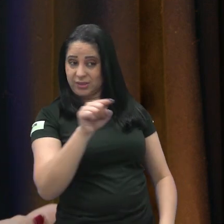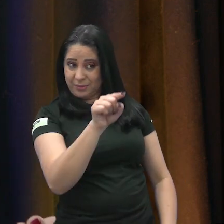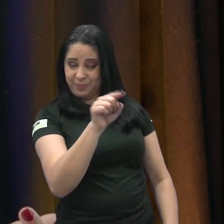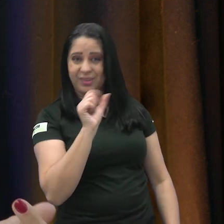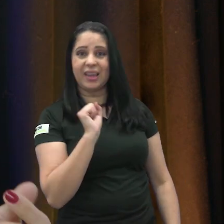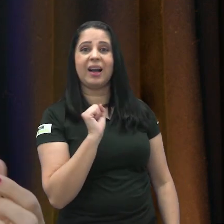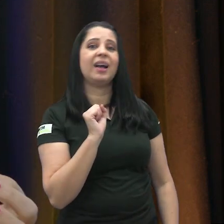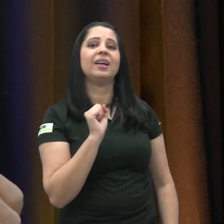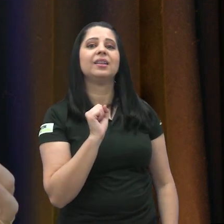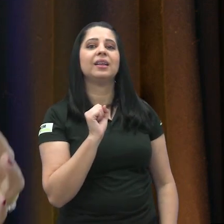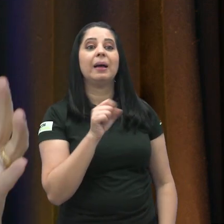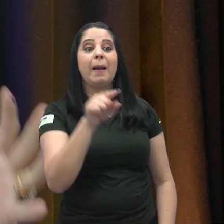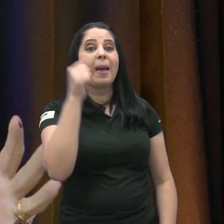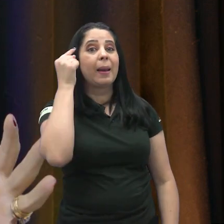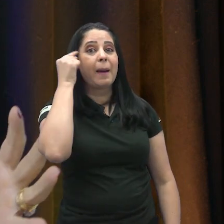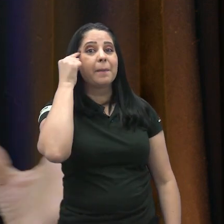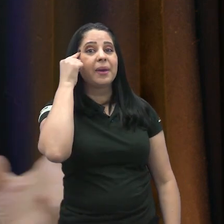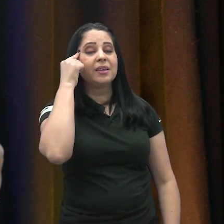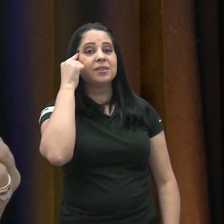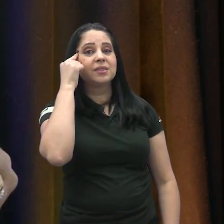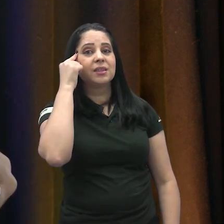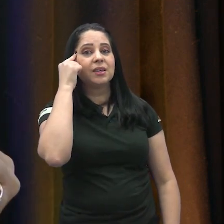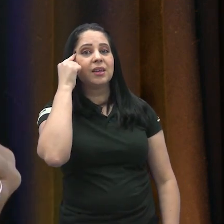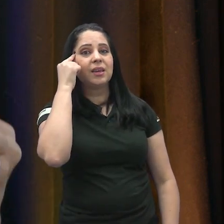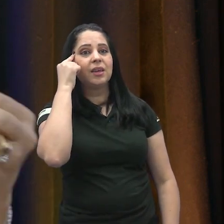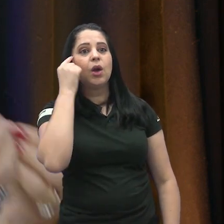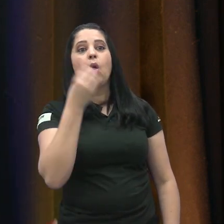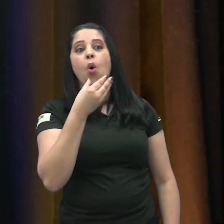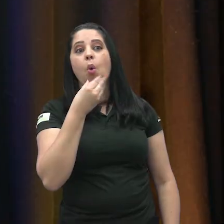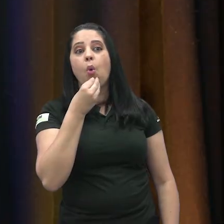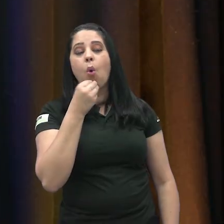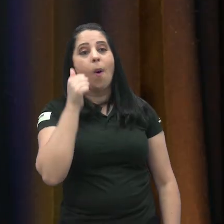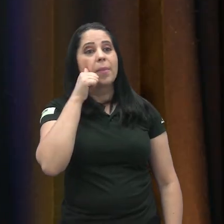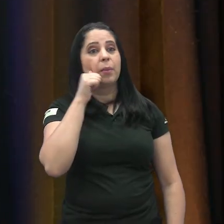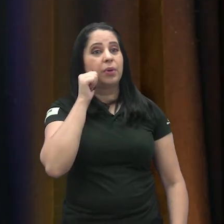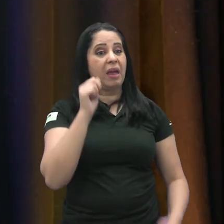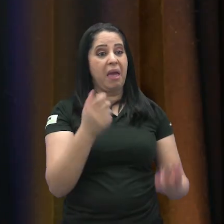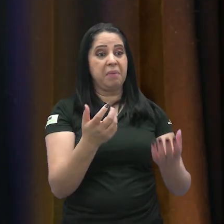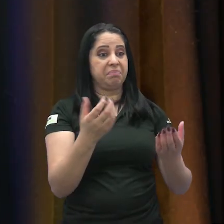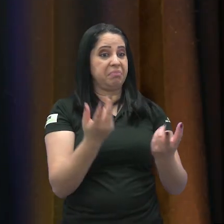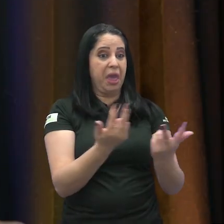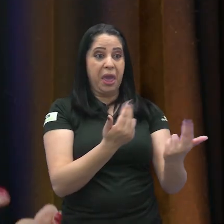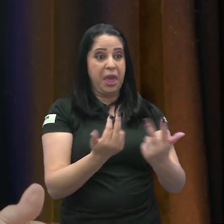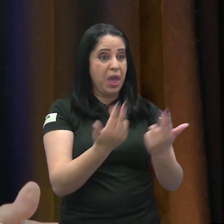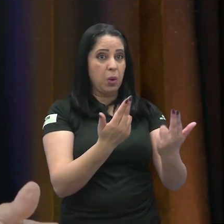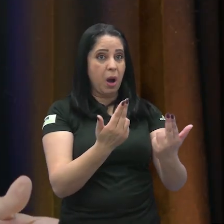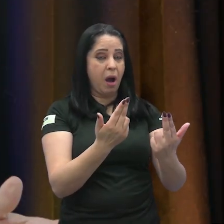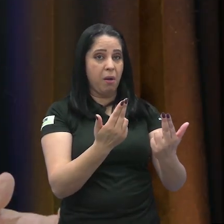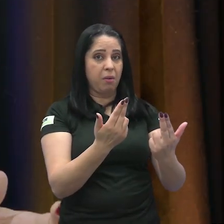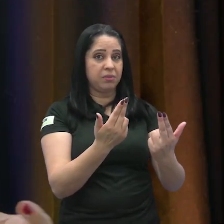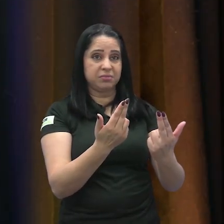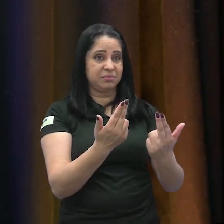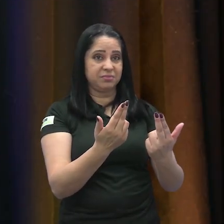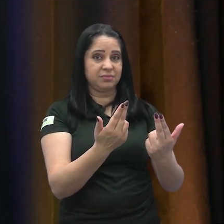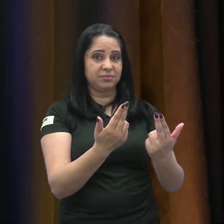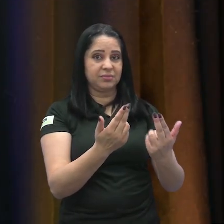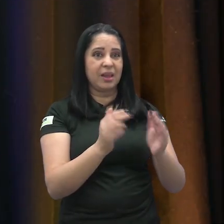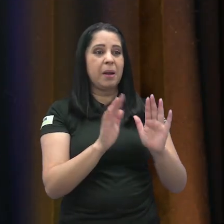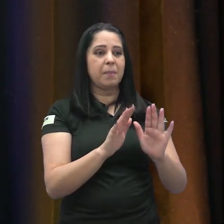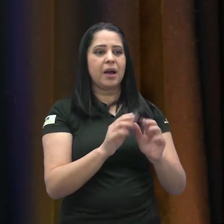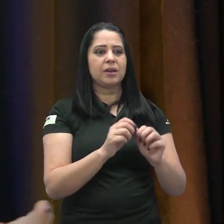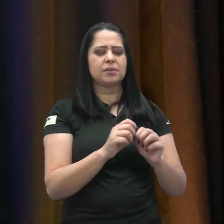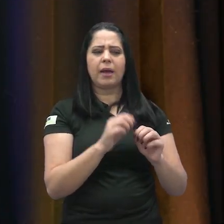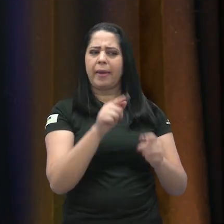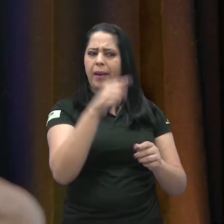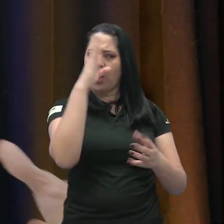bem forte, que é, ela achava que ela e o marido tinham que ter as mesmas atribuições dentro de casa. Quando ela entendeu isso, ela liberou o marido dela